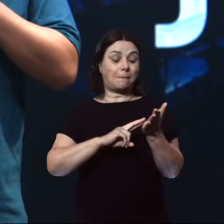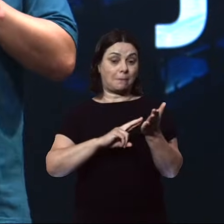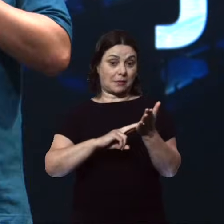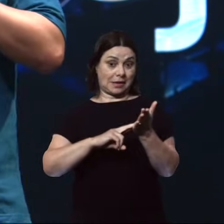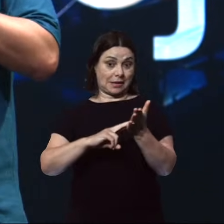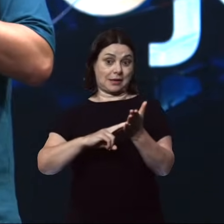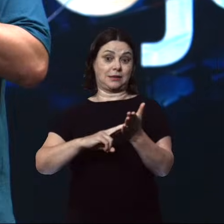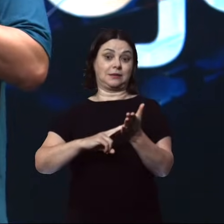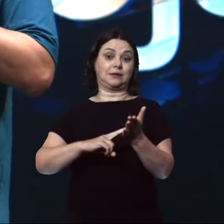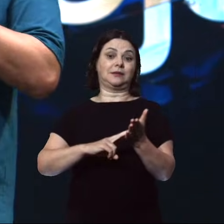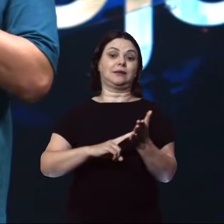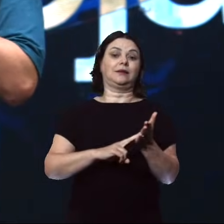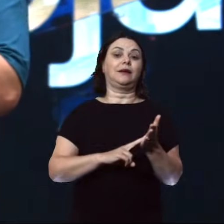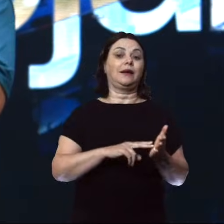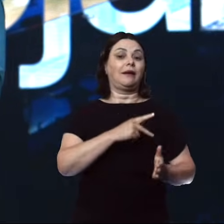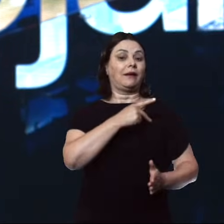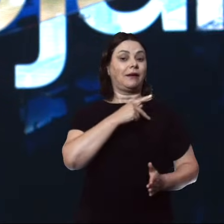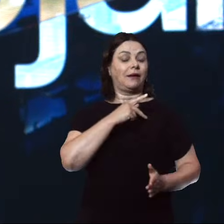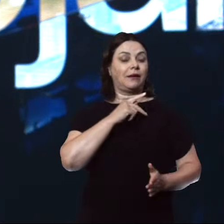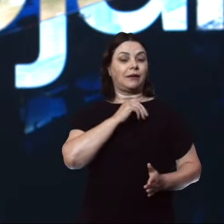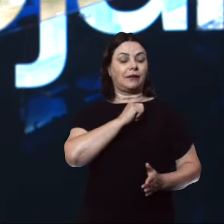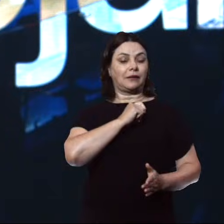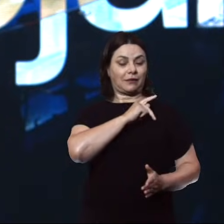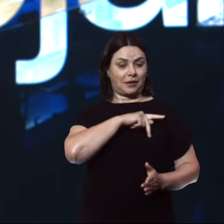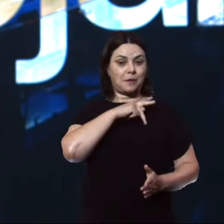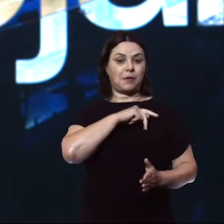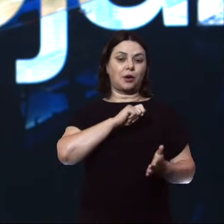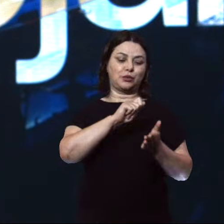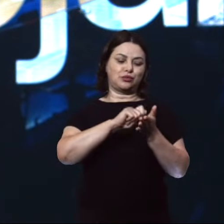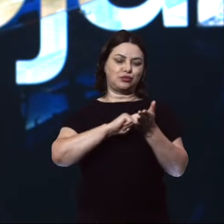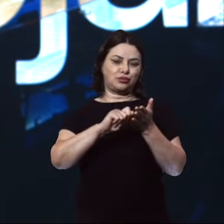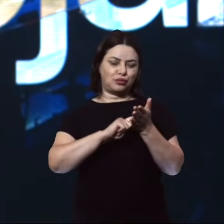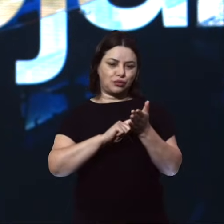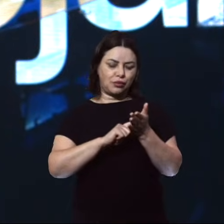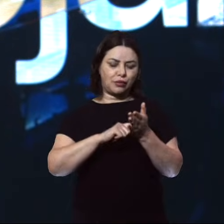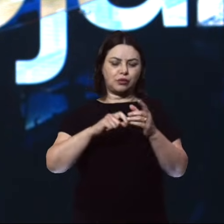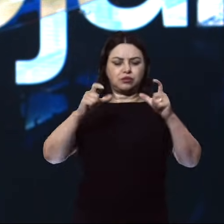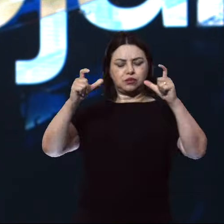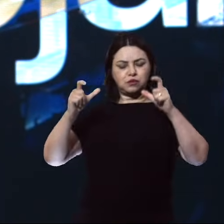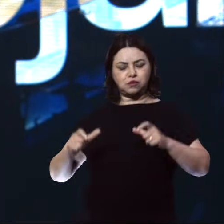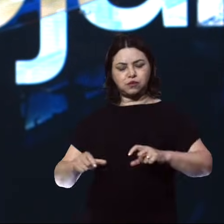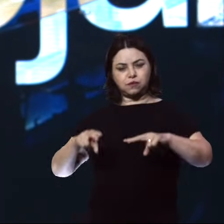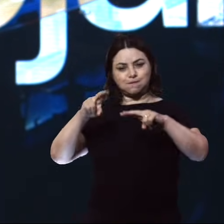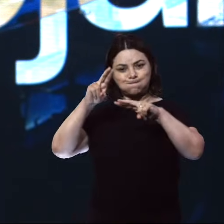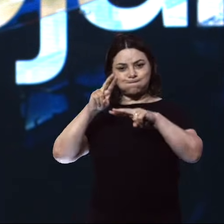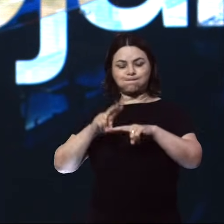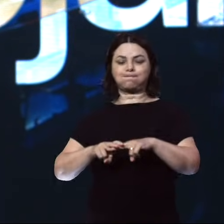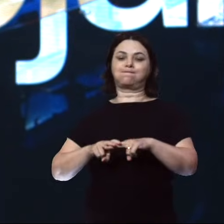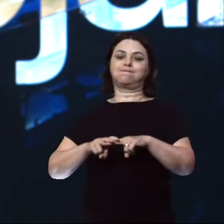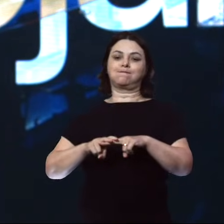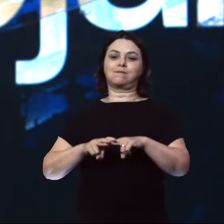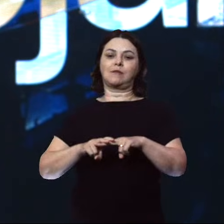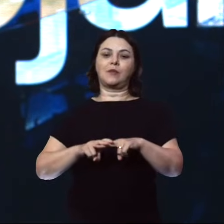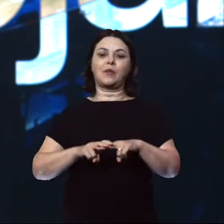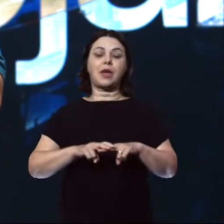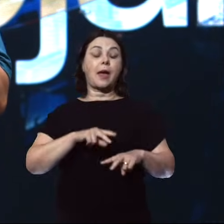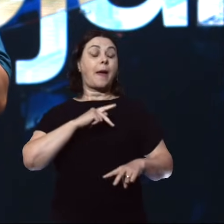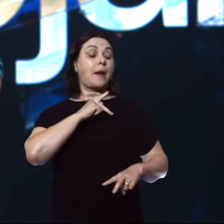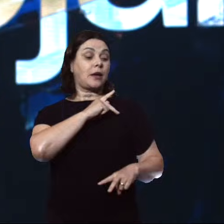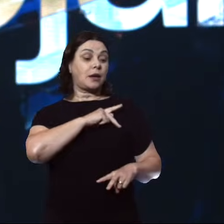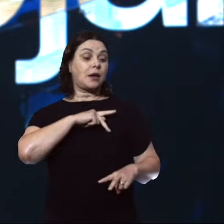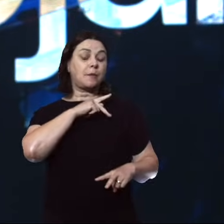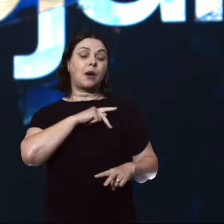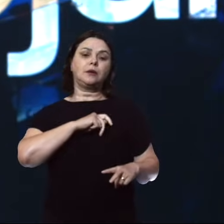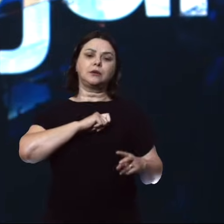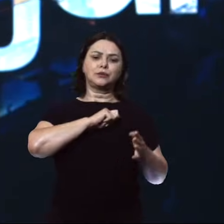Tito, mas ela é escrita antes. Essa é a última carta que Paulo escreve na prisão, uma carta pastoral. E ele vai escrever sem saber quanto tempo ele